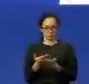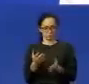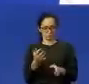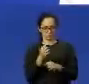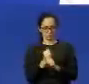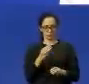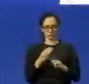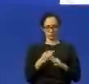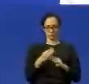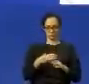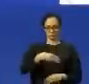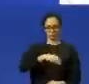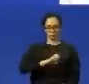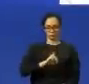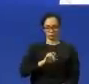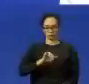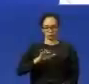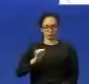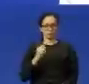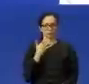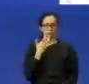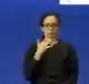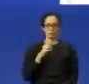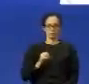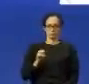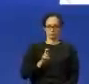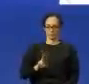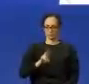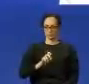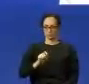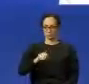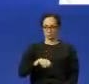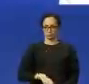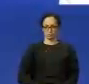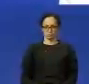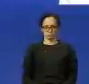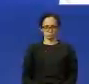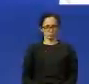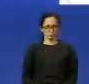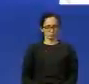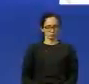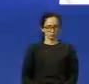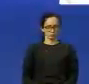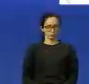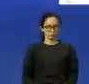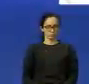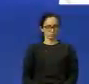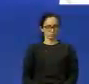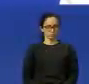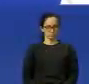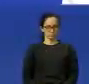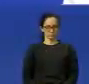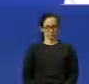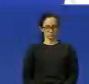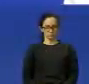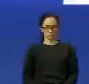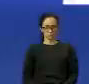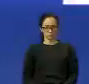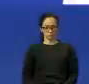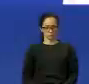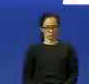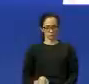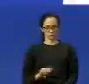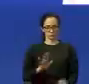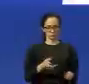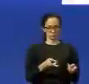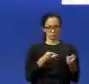na média ponderada nas notas obtidas pelos respectivos números de créditos, aí como mostra o quadro. Então, a avaliação aí, no caso, né,